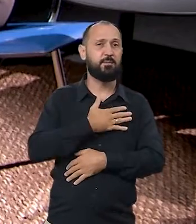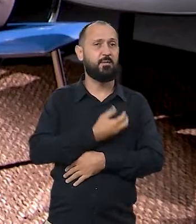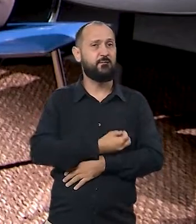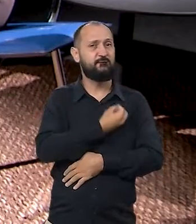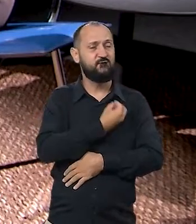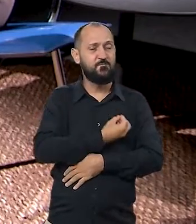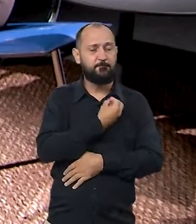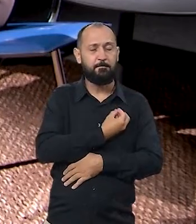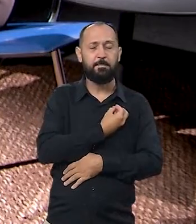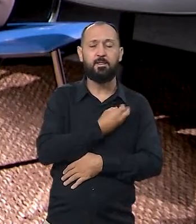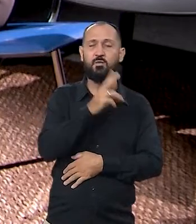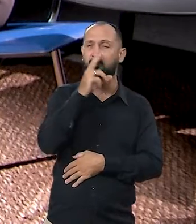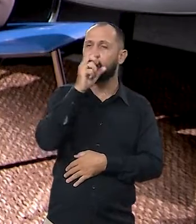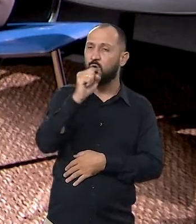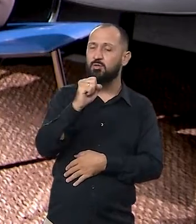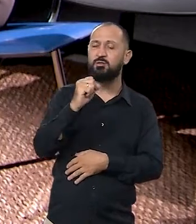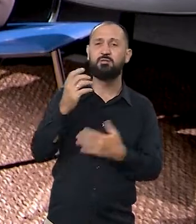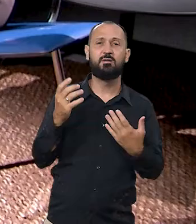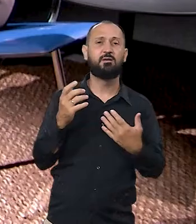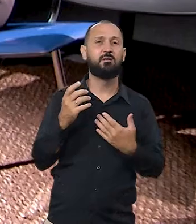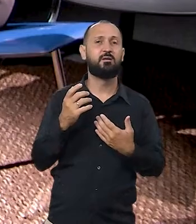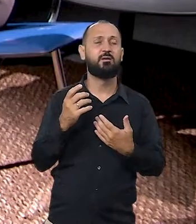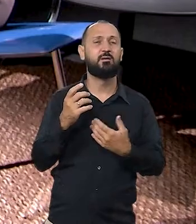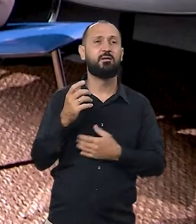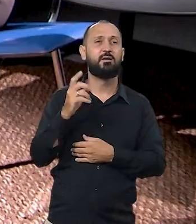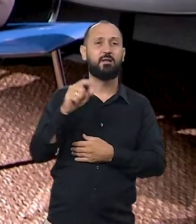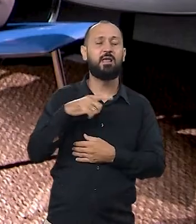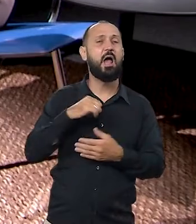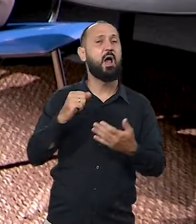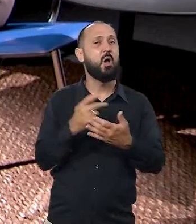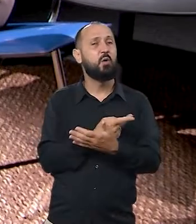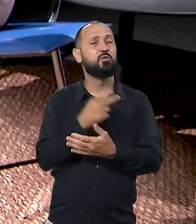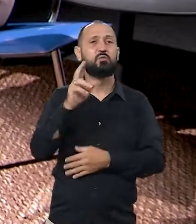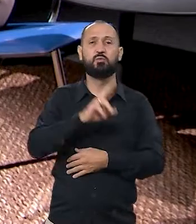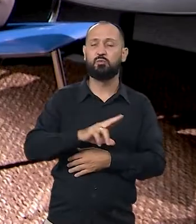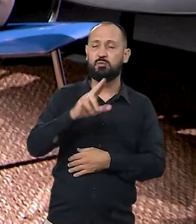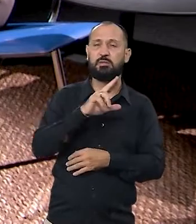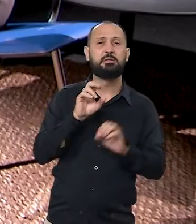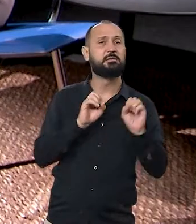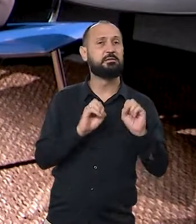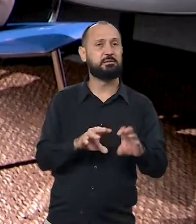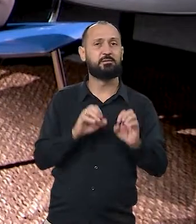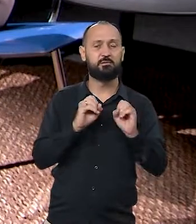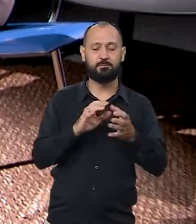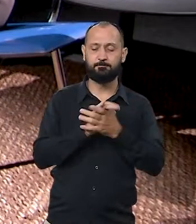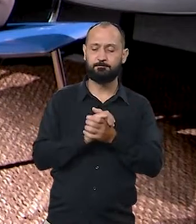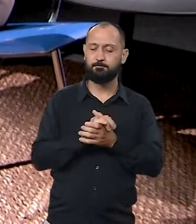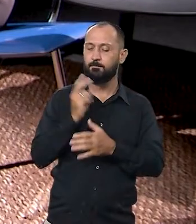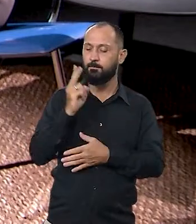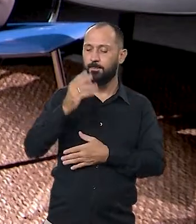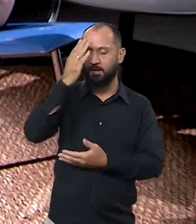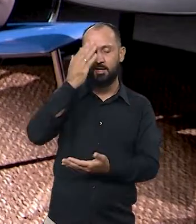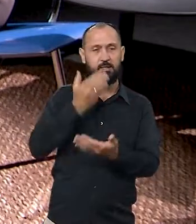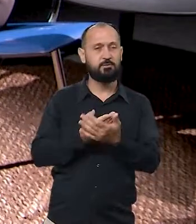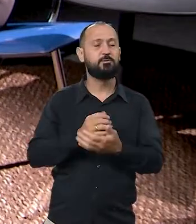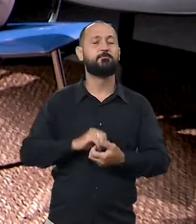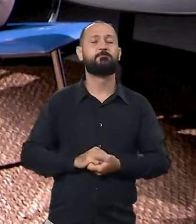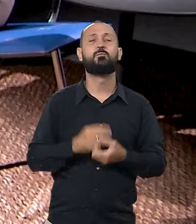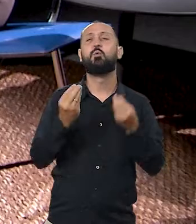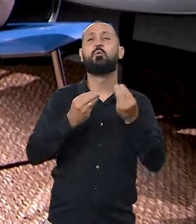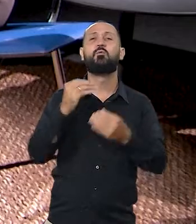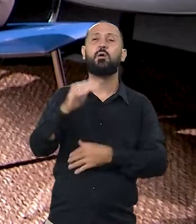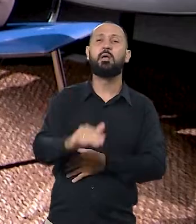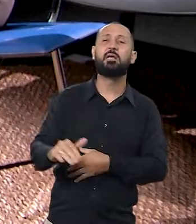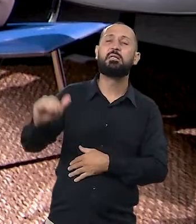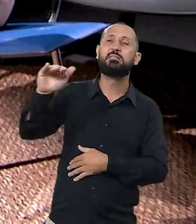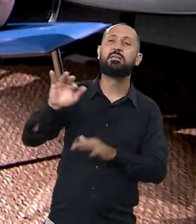minha vida, um sol radiante de oportunidades, ela se daria por intermédio da educação e eu sempre apostei e acreditei nisso. E como